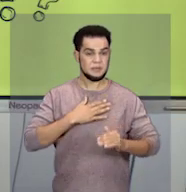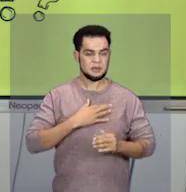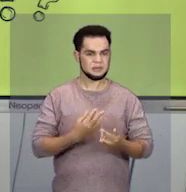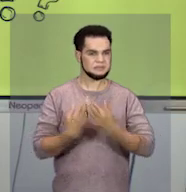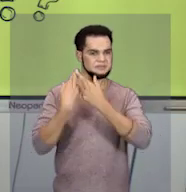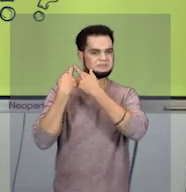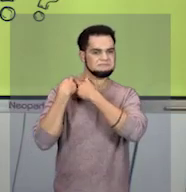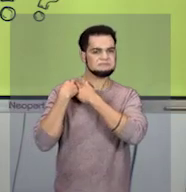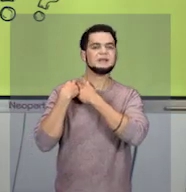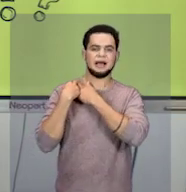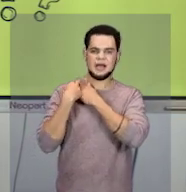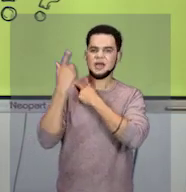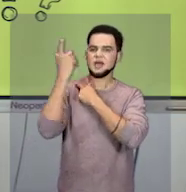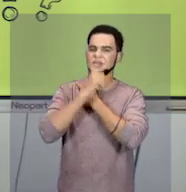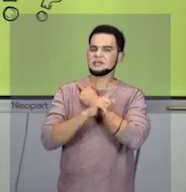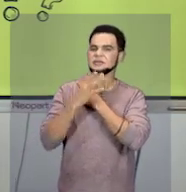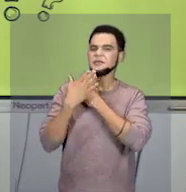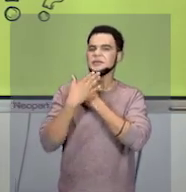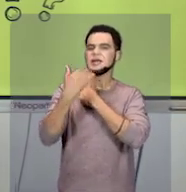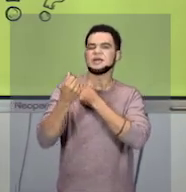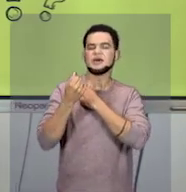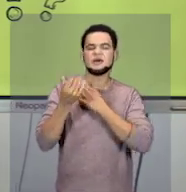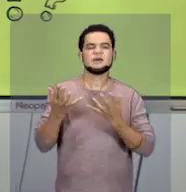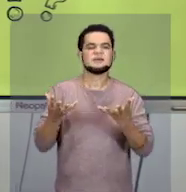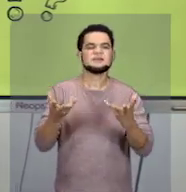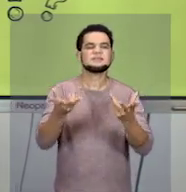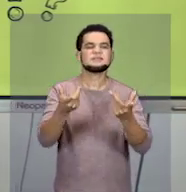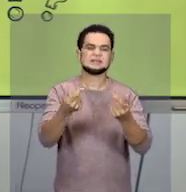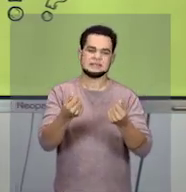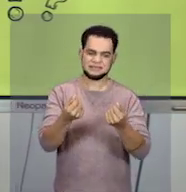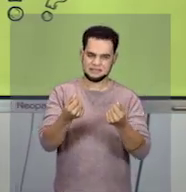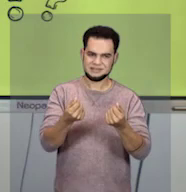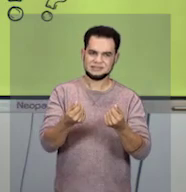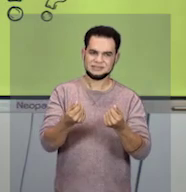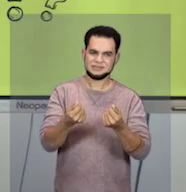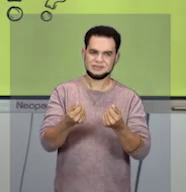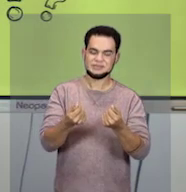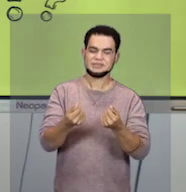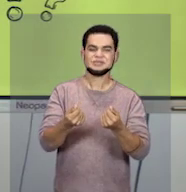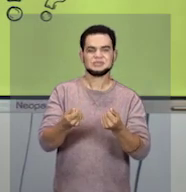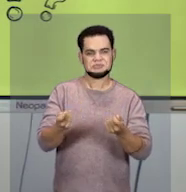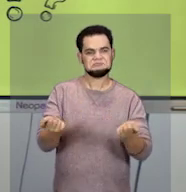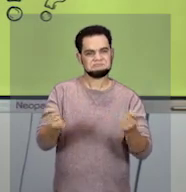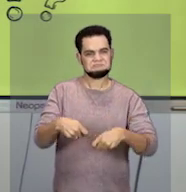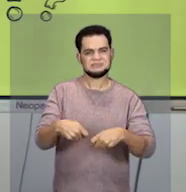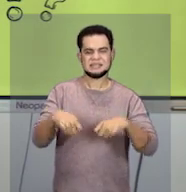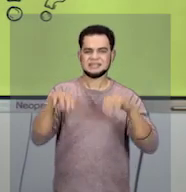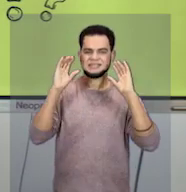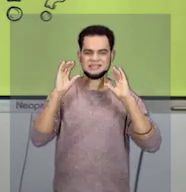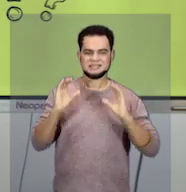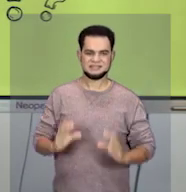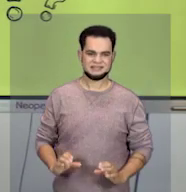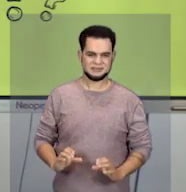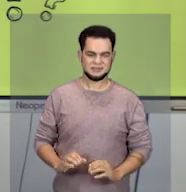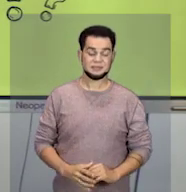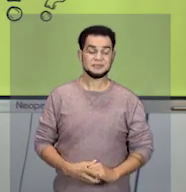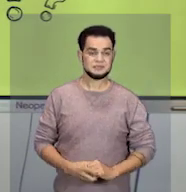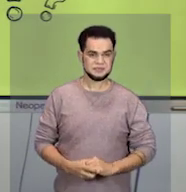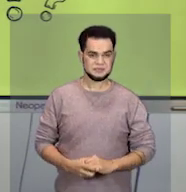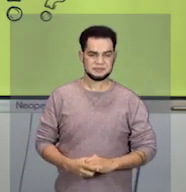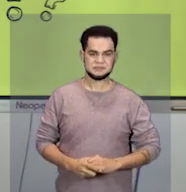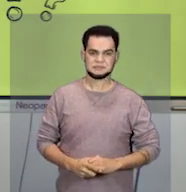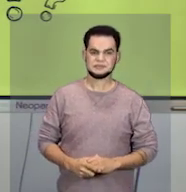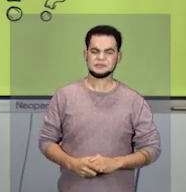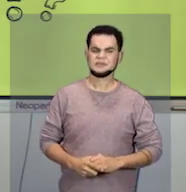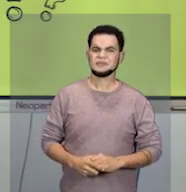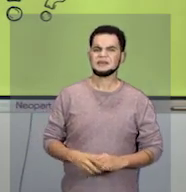uma melhor qualidade, uma maior qualidade ou não de ser cidadão. Agora,